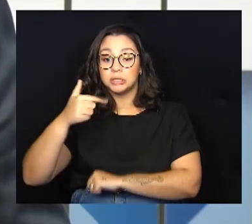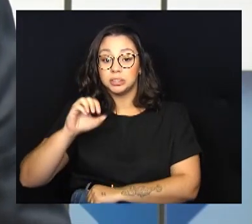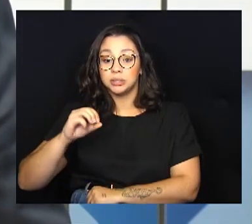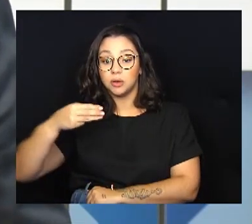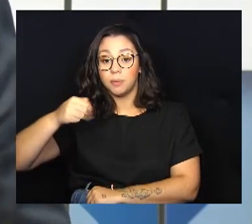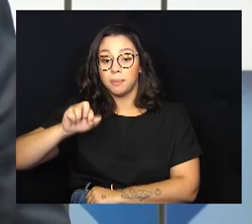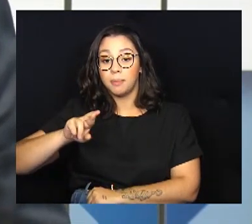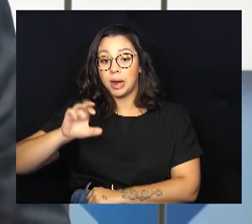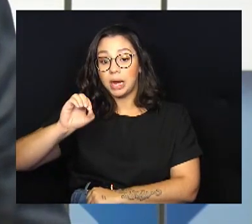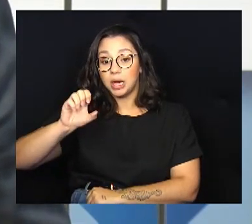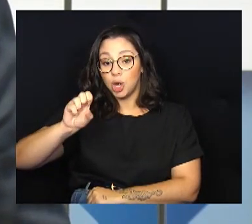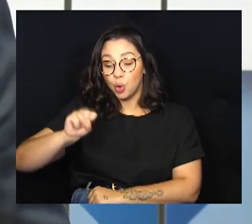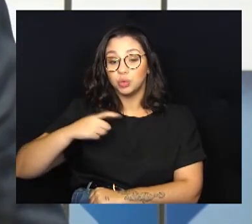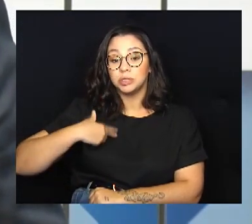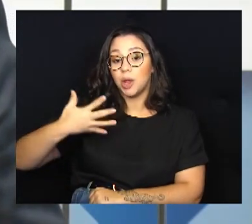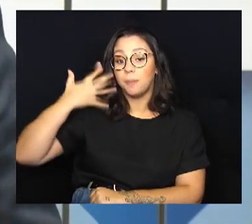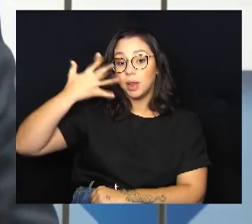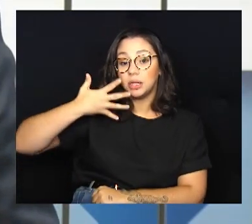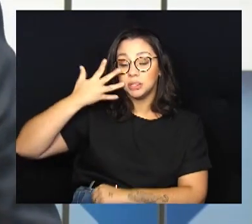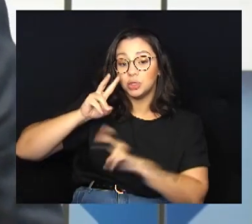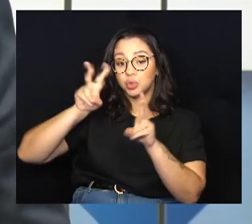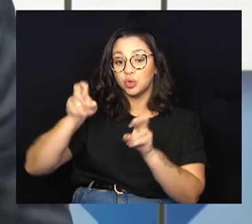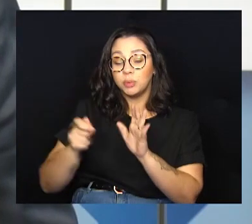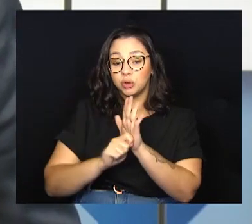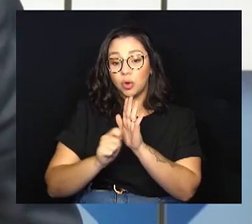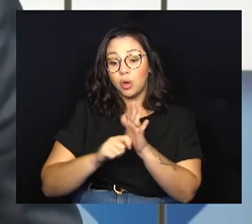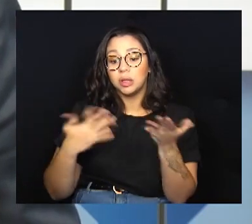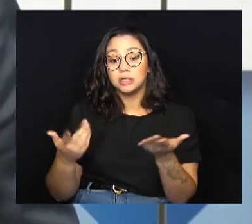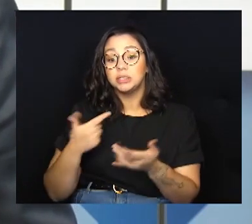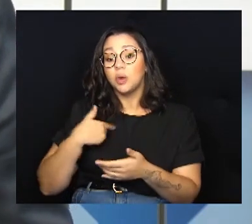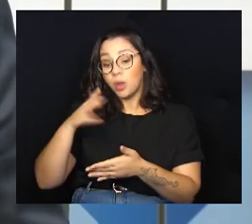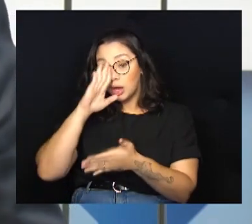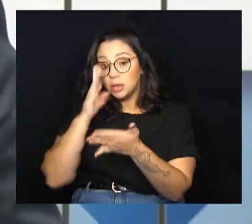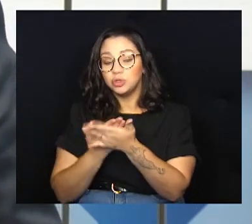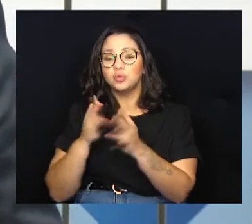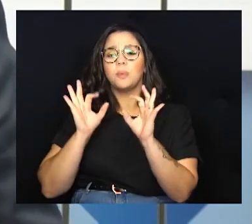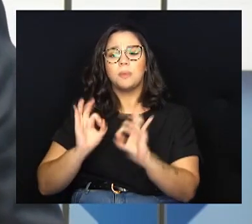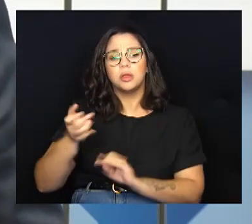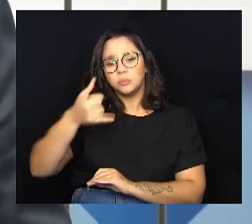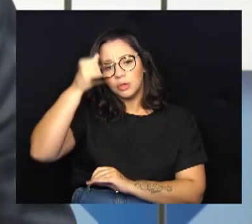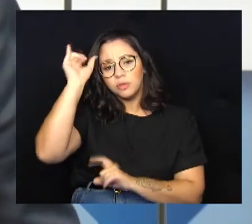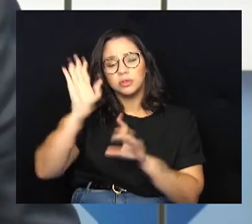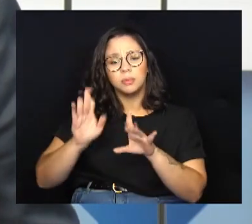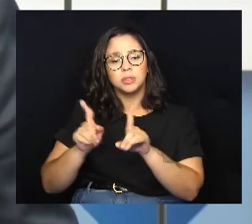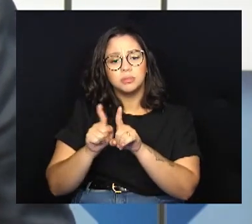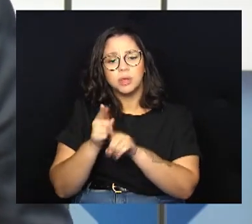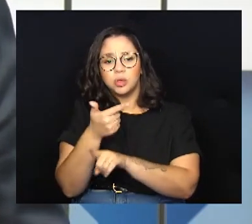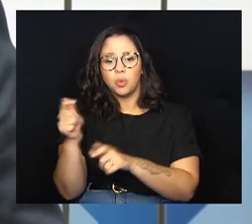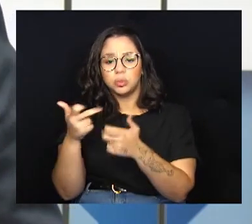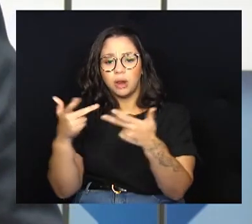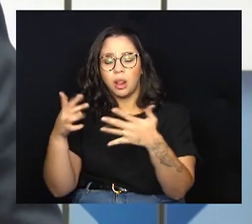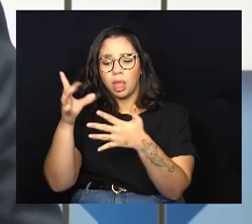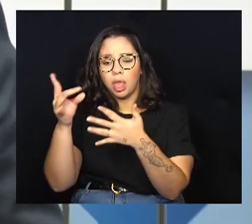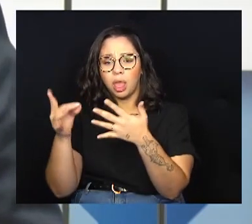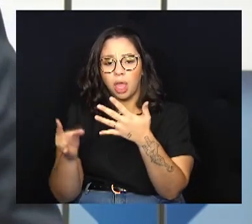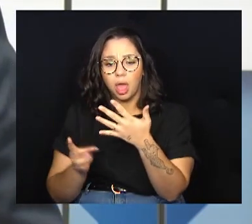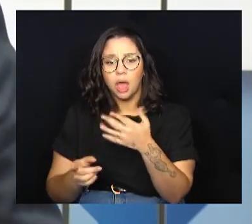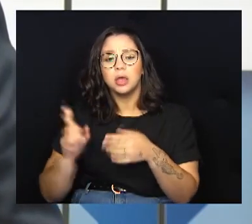drogas, a gente percebe que é muito direcionado para esse público, né? Porque